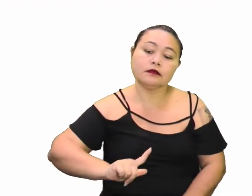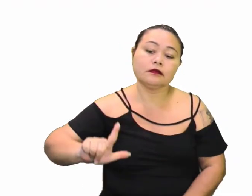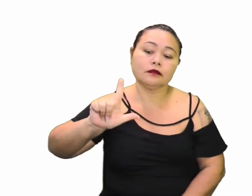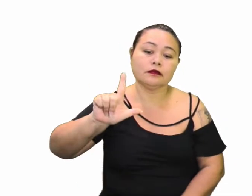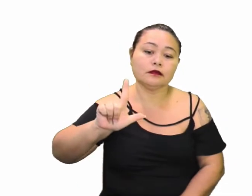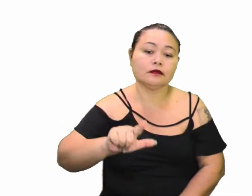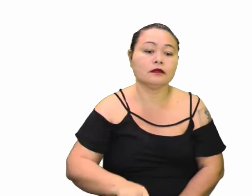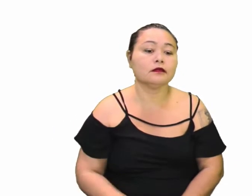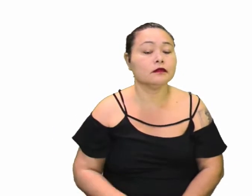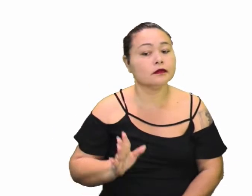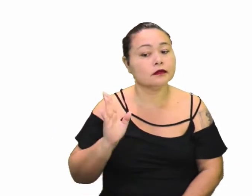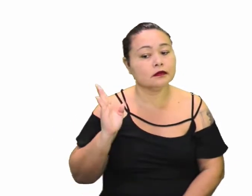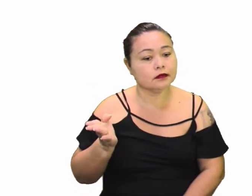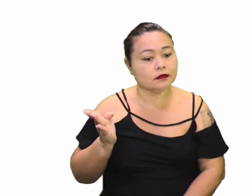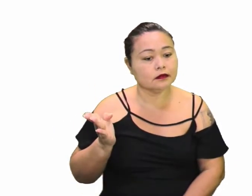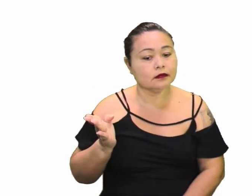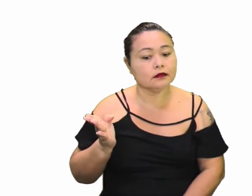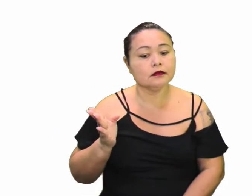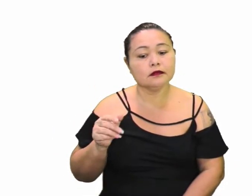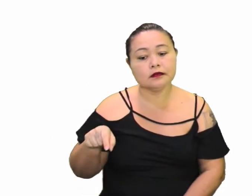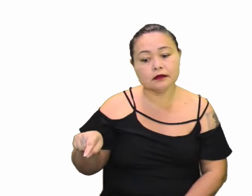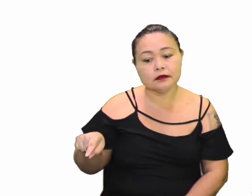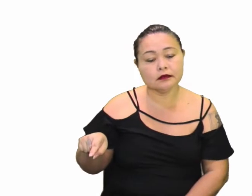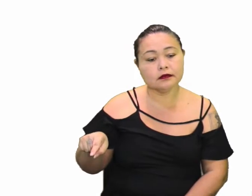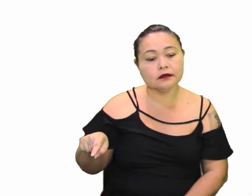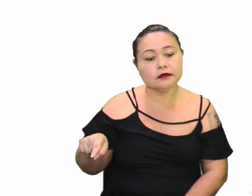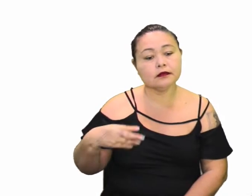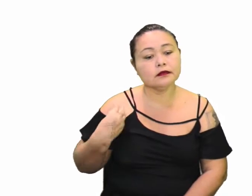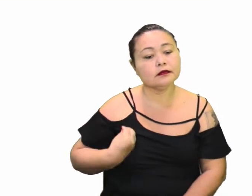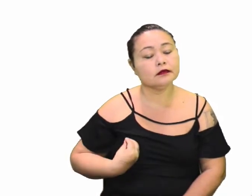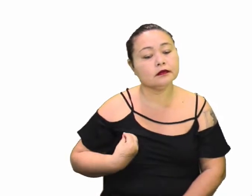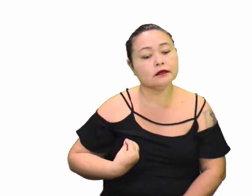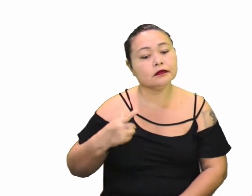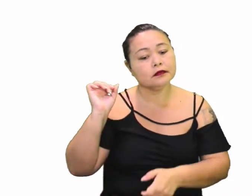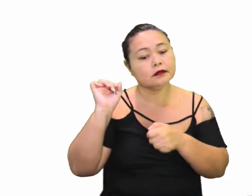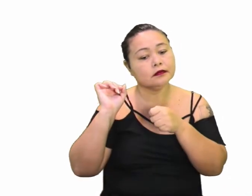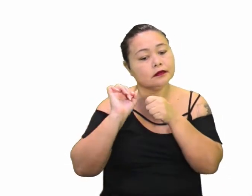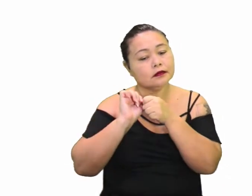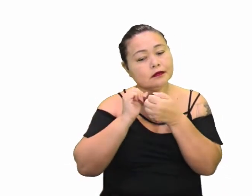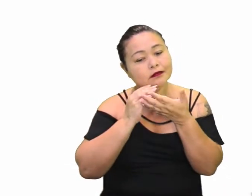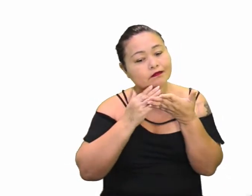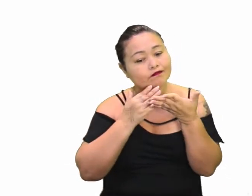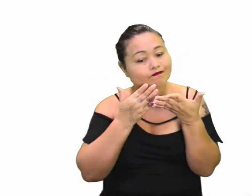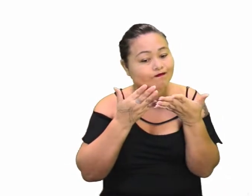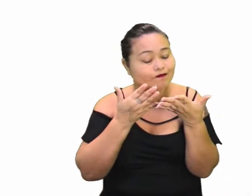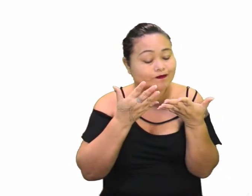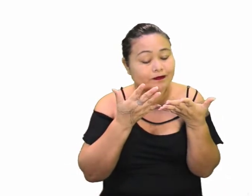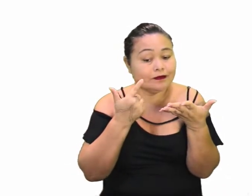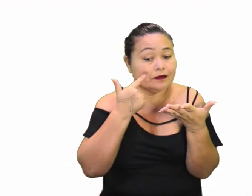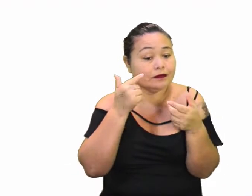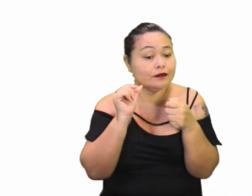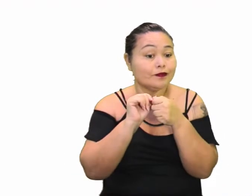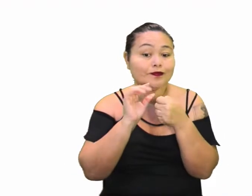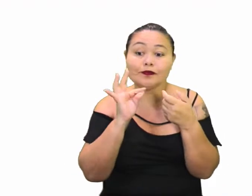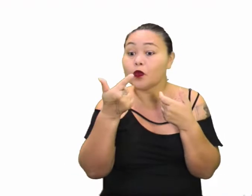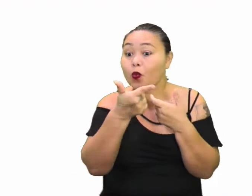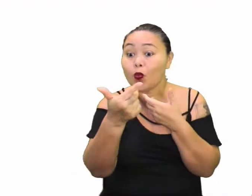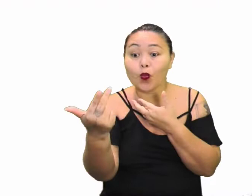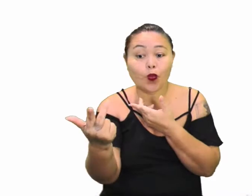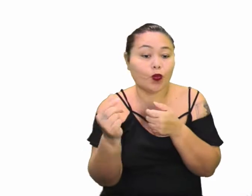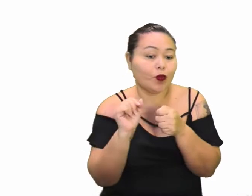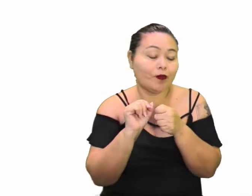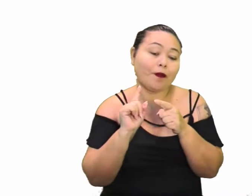desenvolvimento da linguagem. Então, aí conhecendo um pouco da habilidade da aula e como